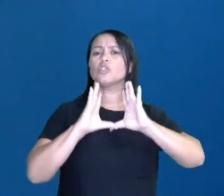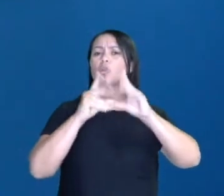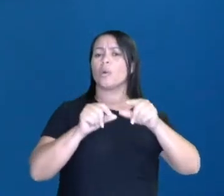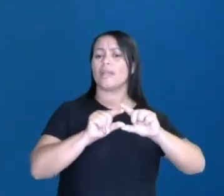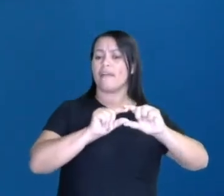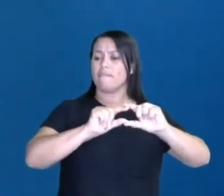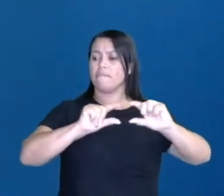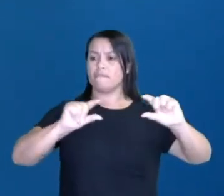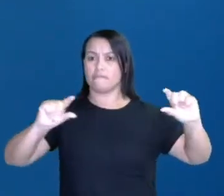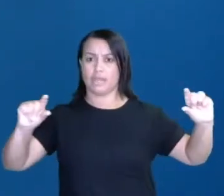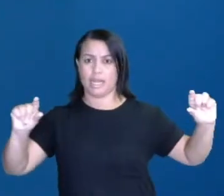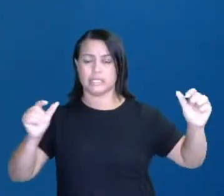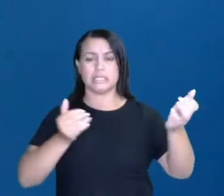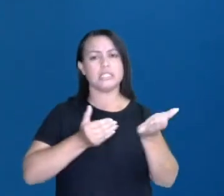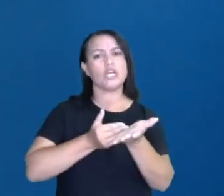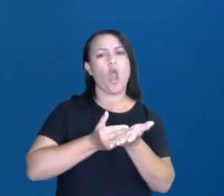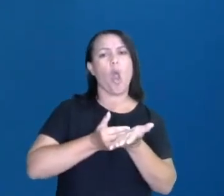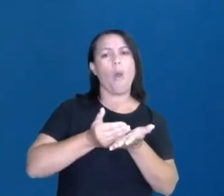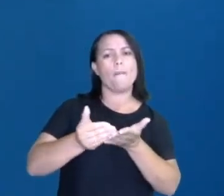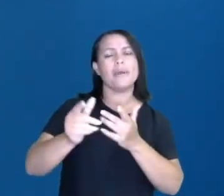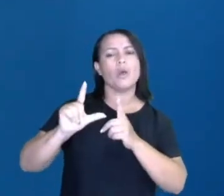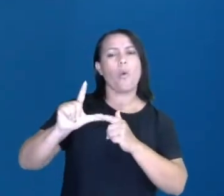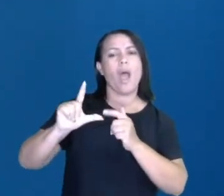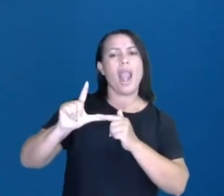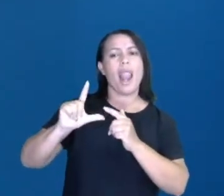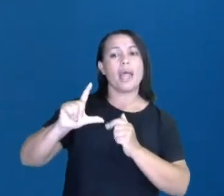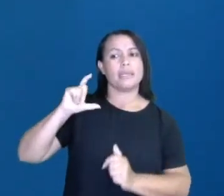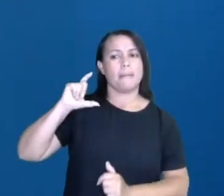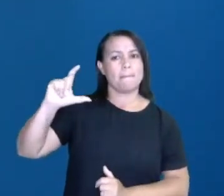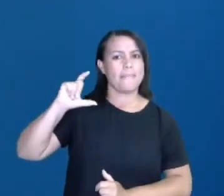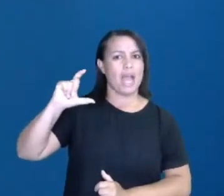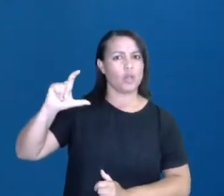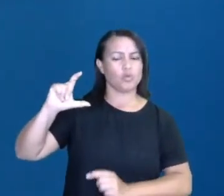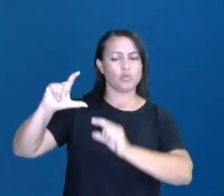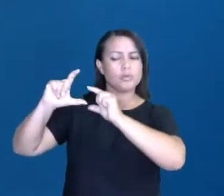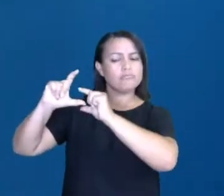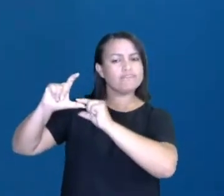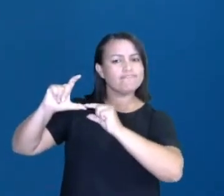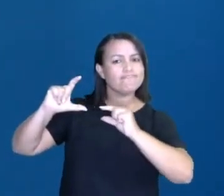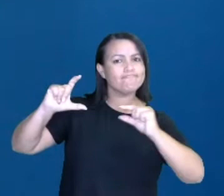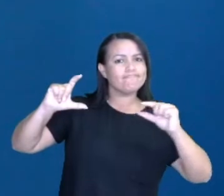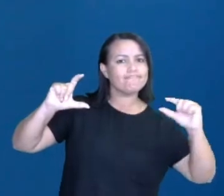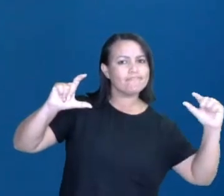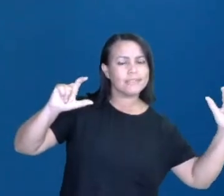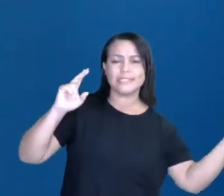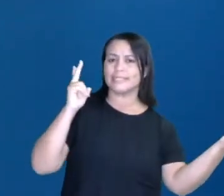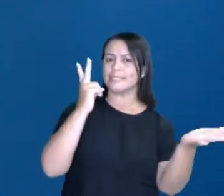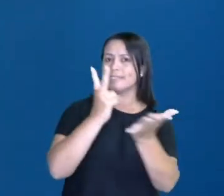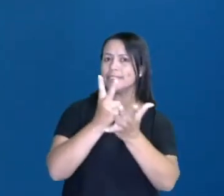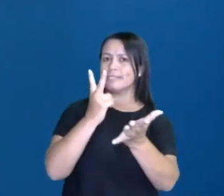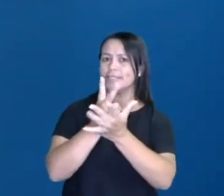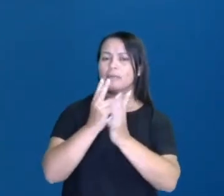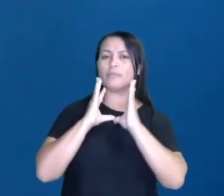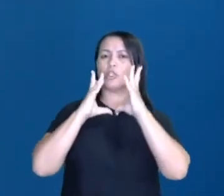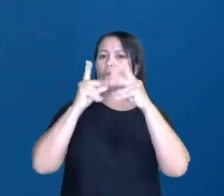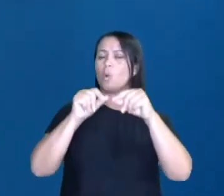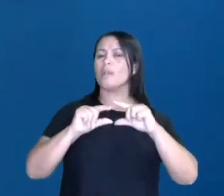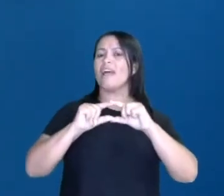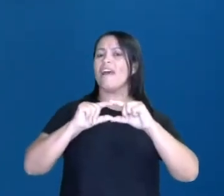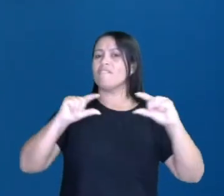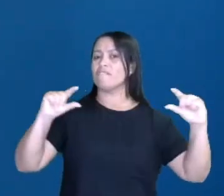frase se inicia-se com a letra maiúscula, gente. Toda